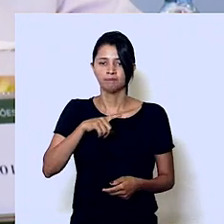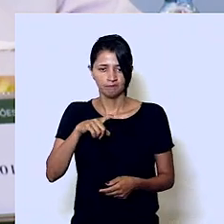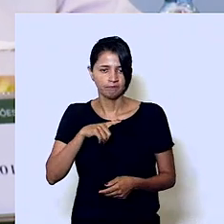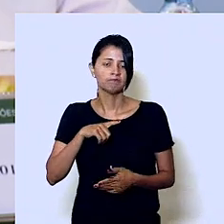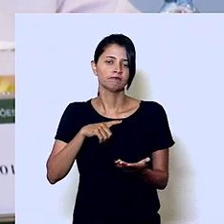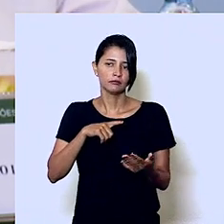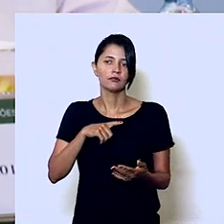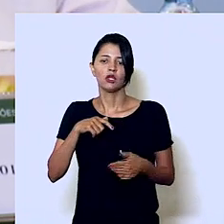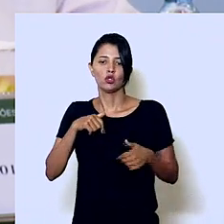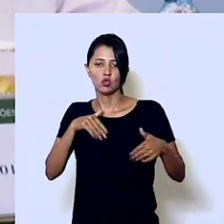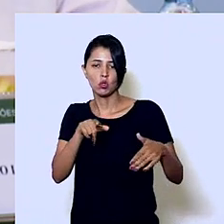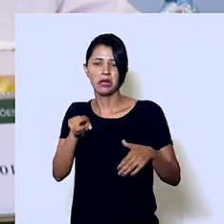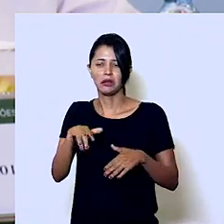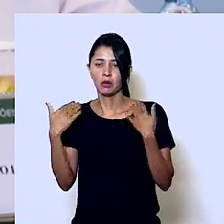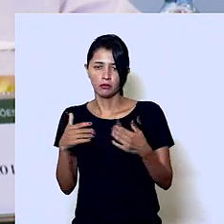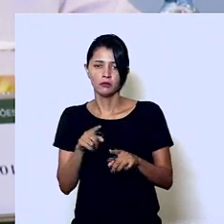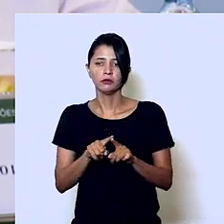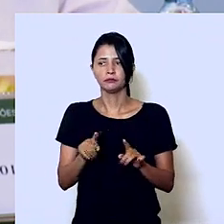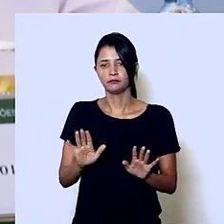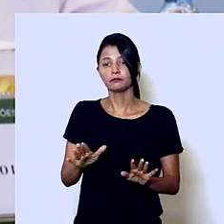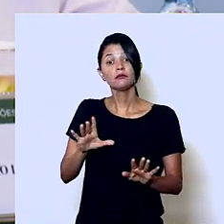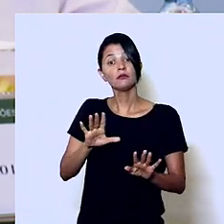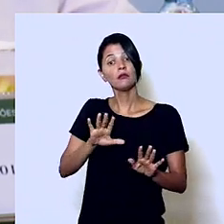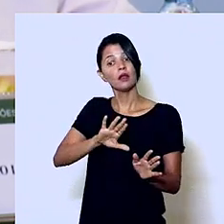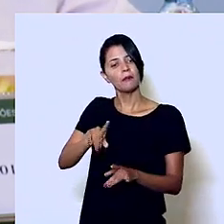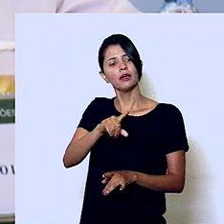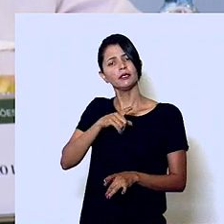Então, a gente, quer dizer, mas é interessante, Paulo Tarso, você é sempre direto,